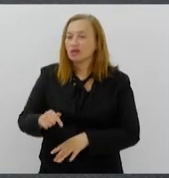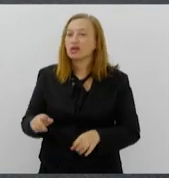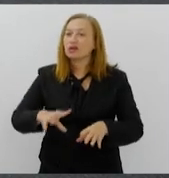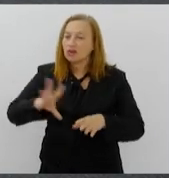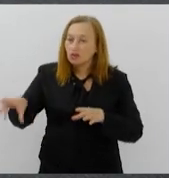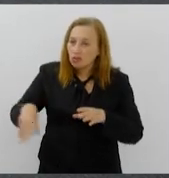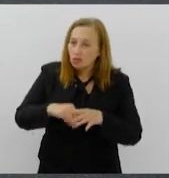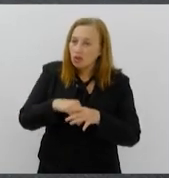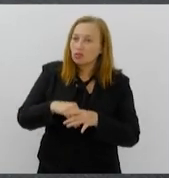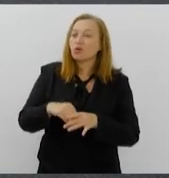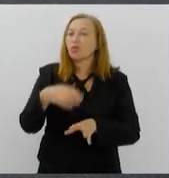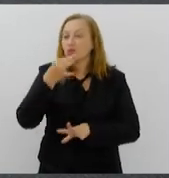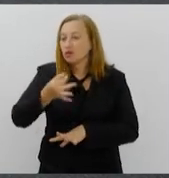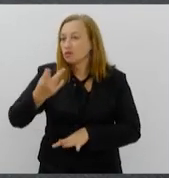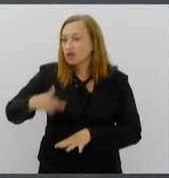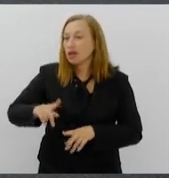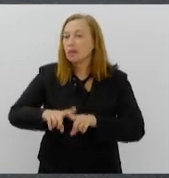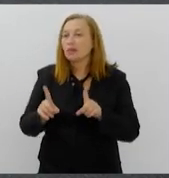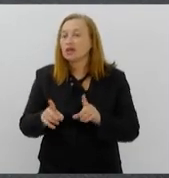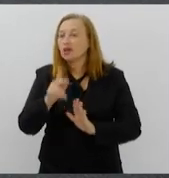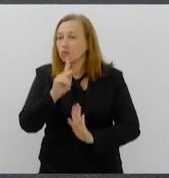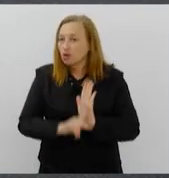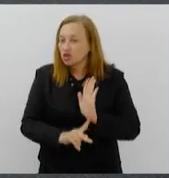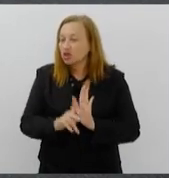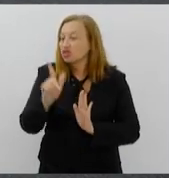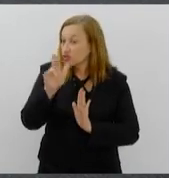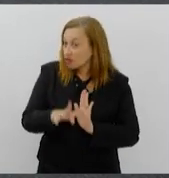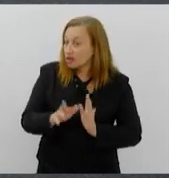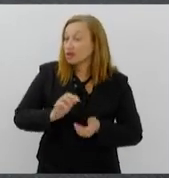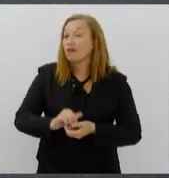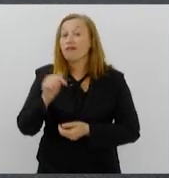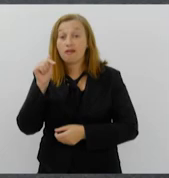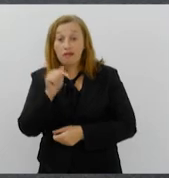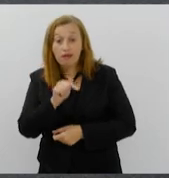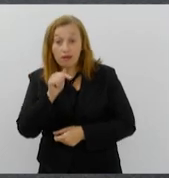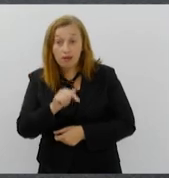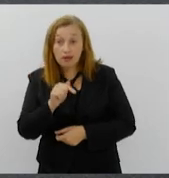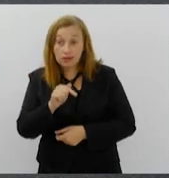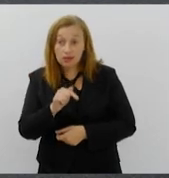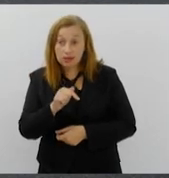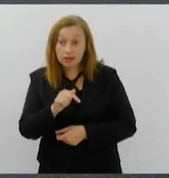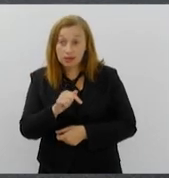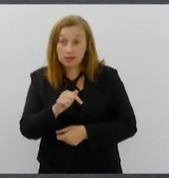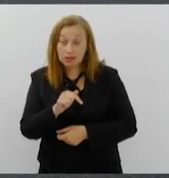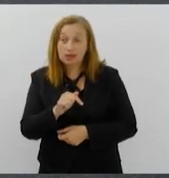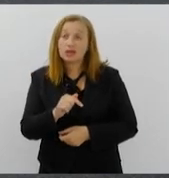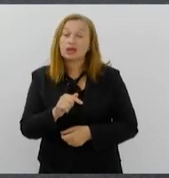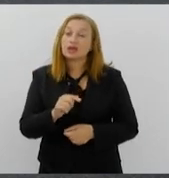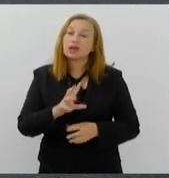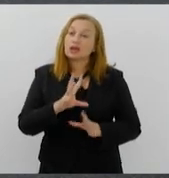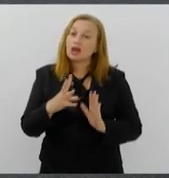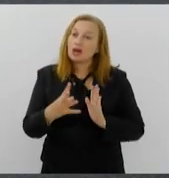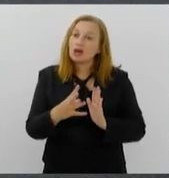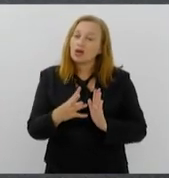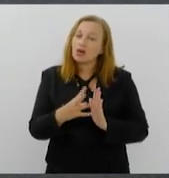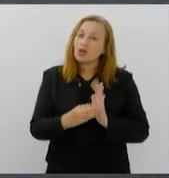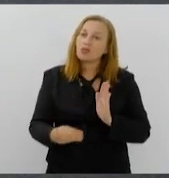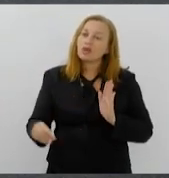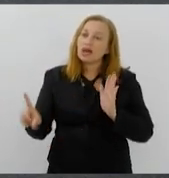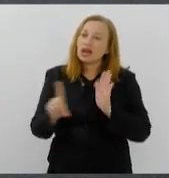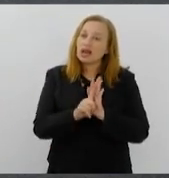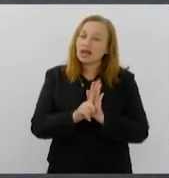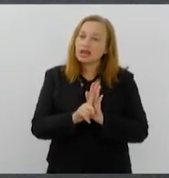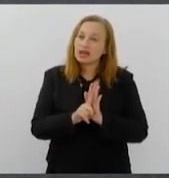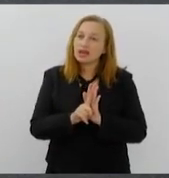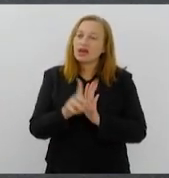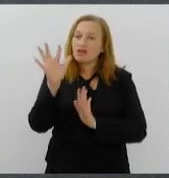Incorporamos as sugestões deles, mas é um projeto diferente. Esse replica a lei federal e amplia para os estádios,